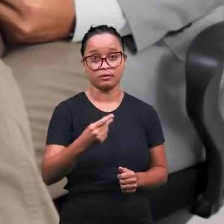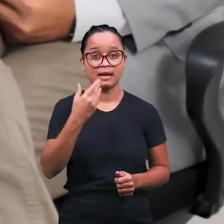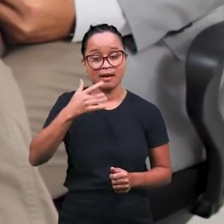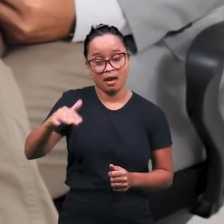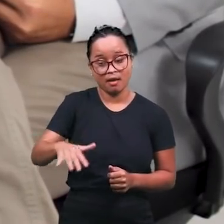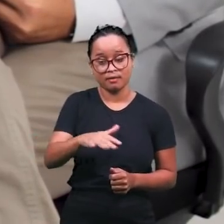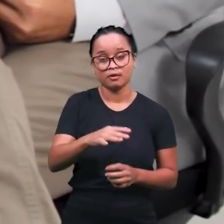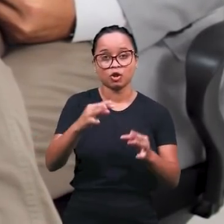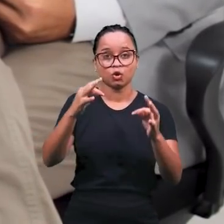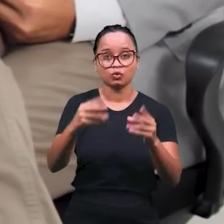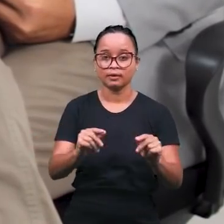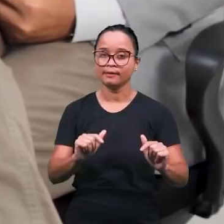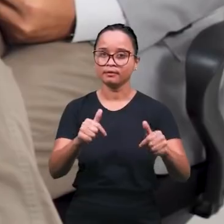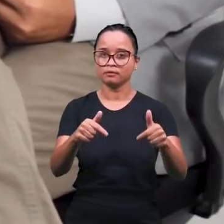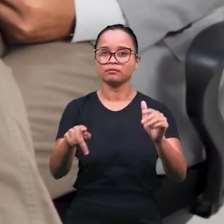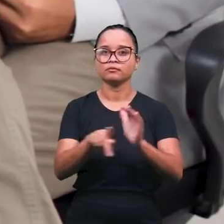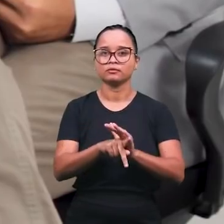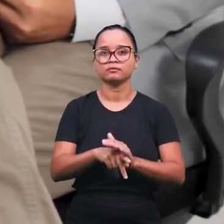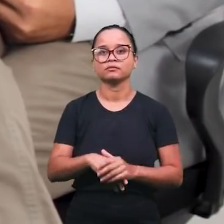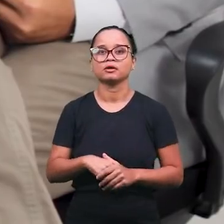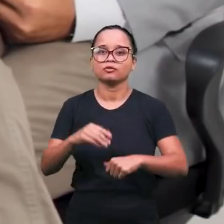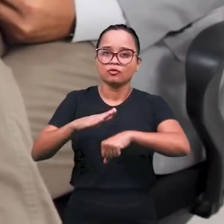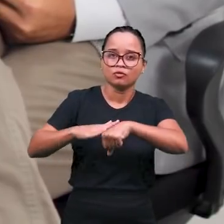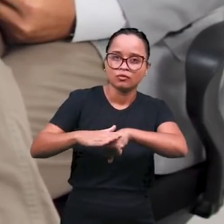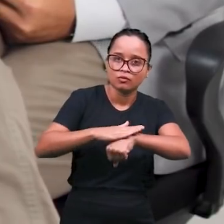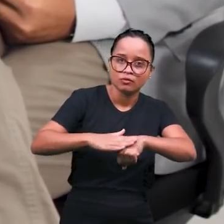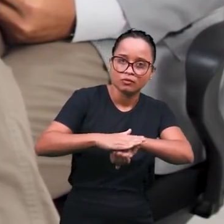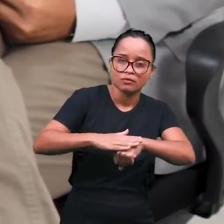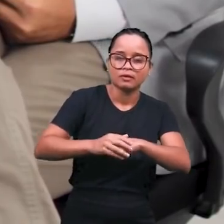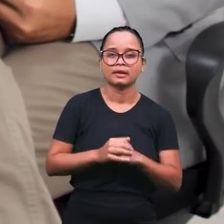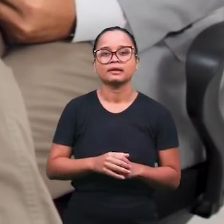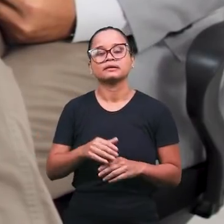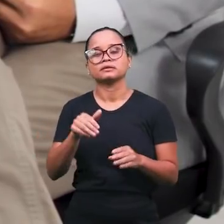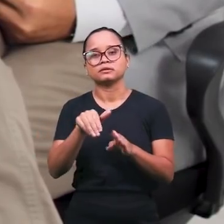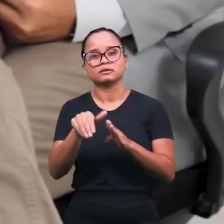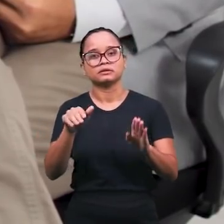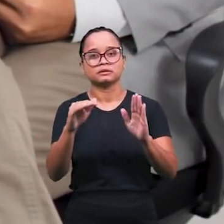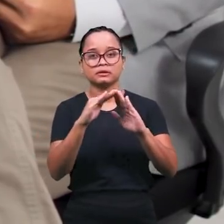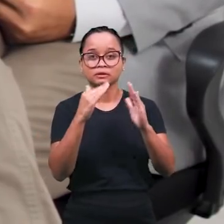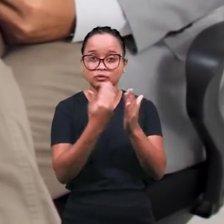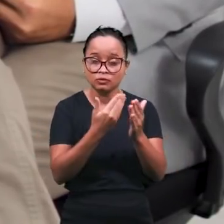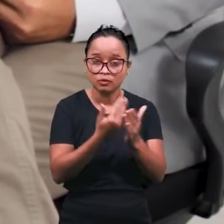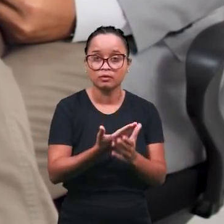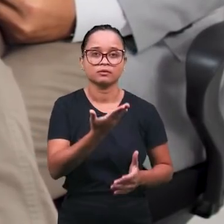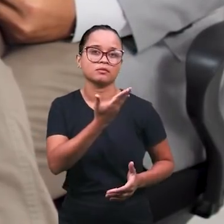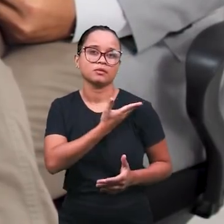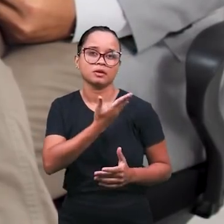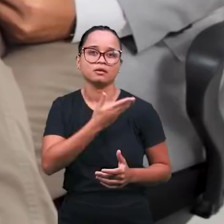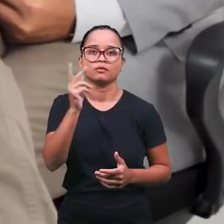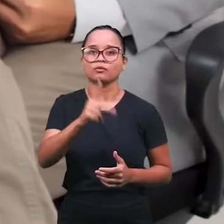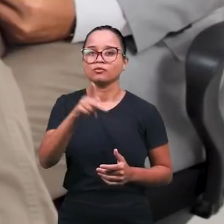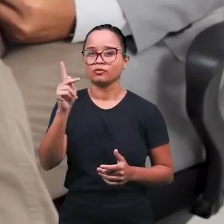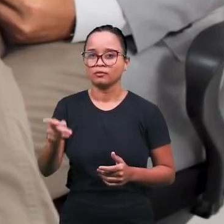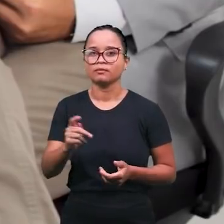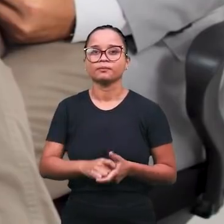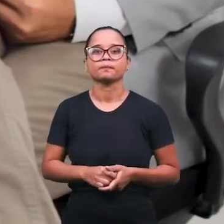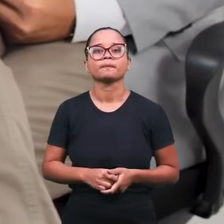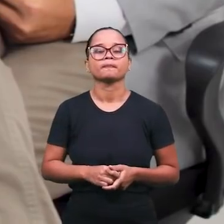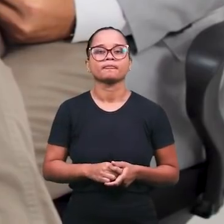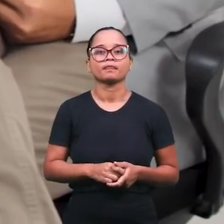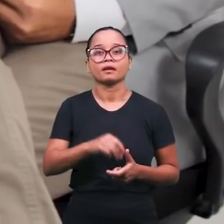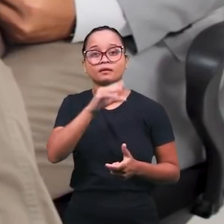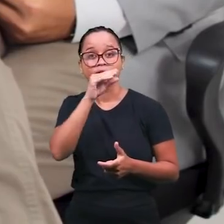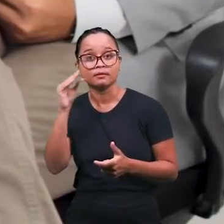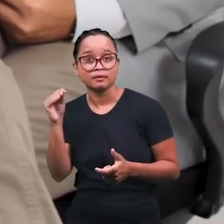pequeno, em tudo que ele faz. Com quem ele conversa, se orienta na escola, com um colega, com um professor. Quando o filho entra